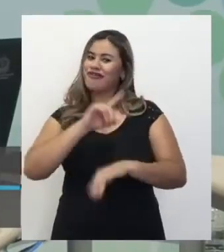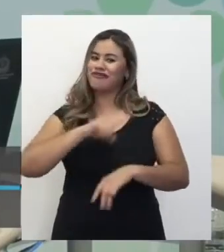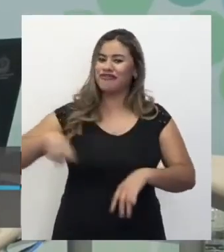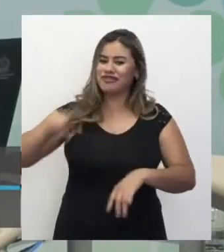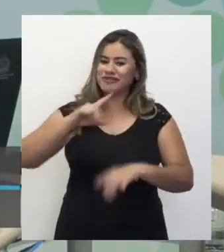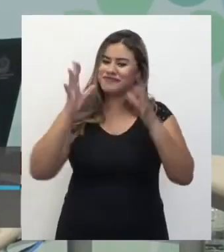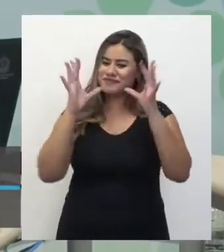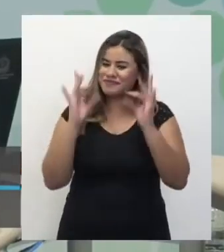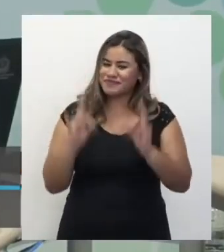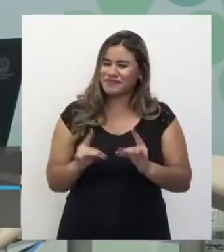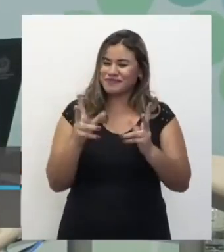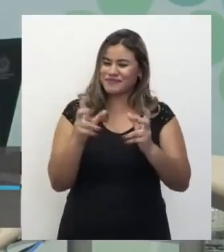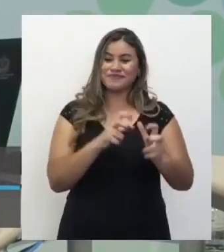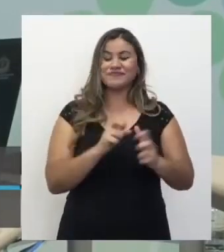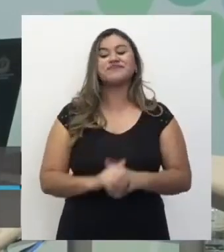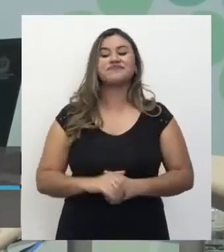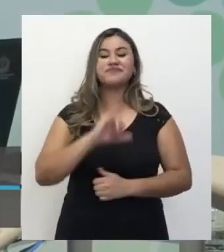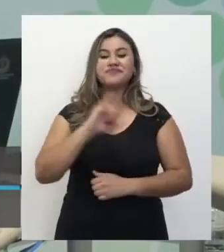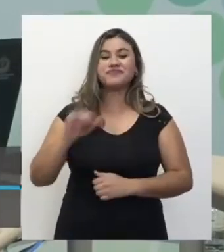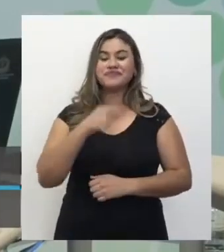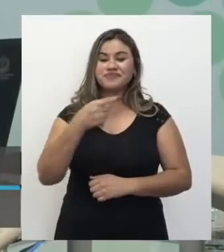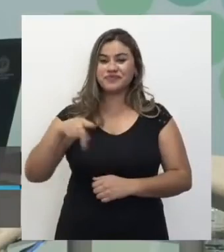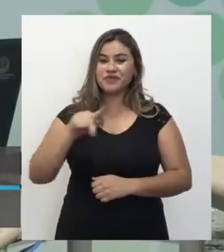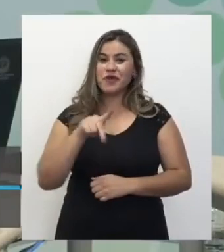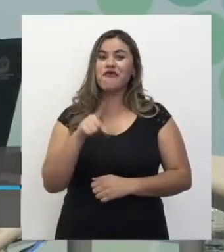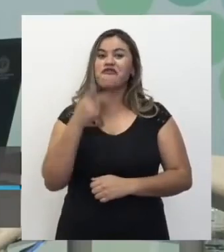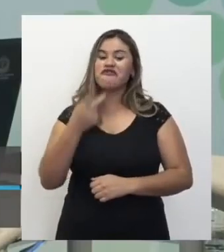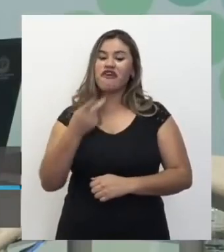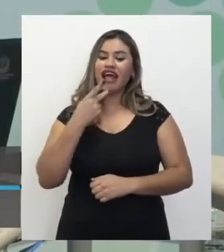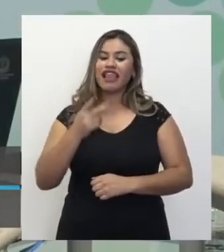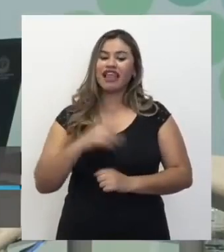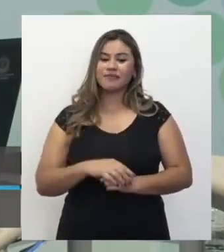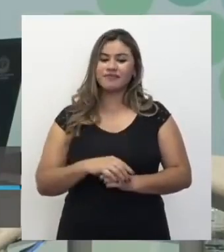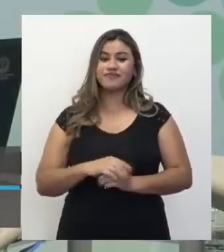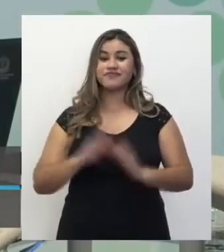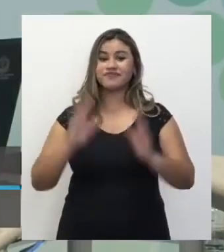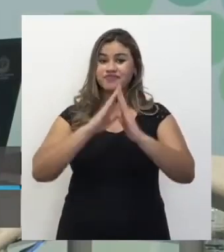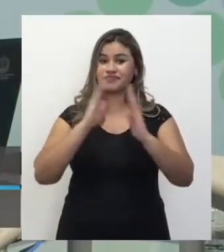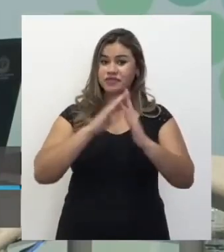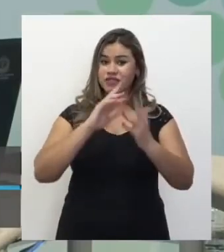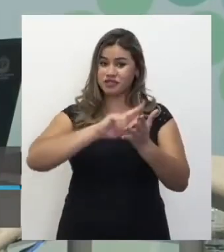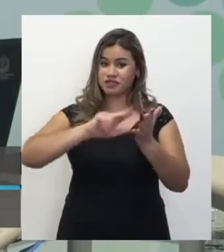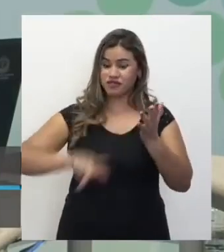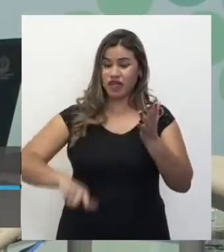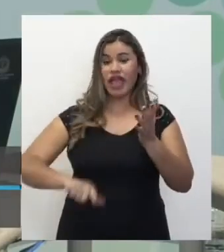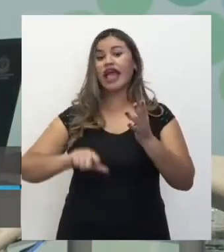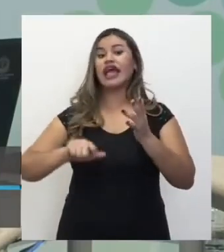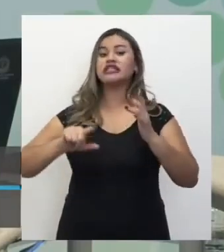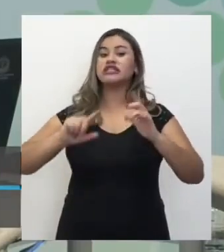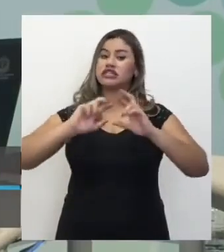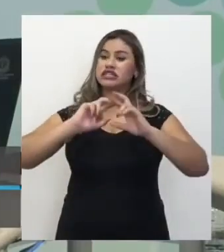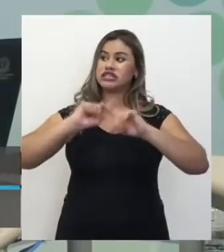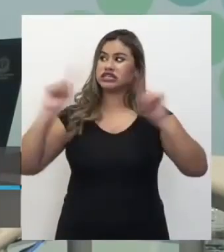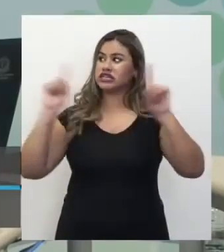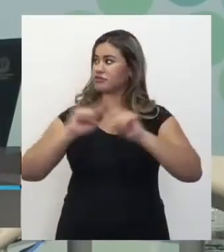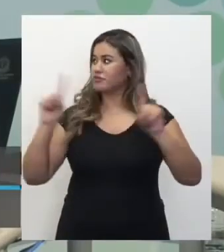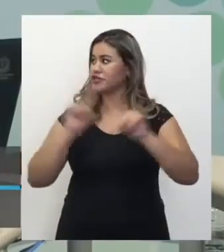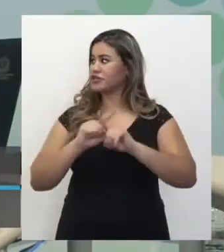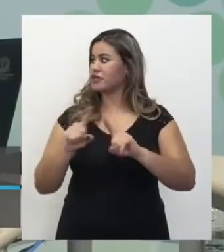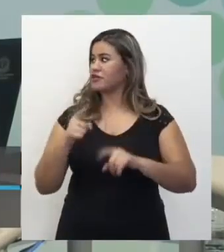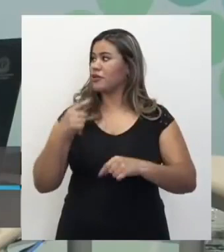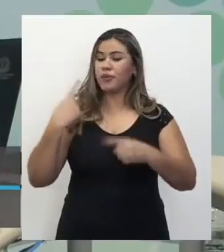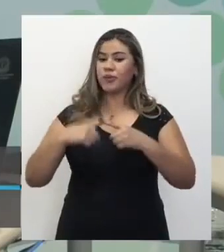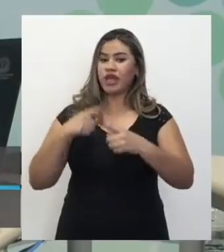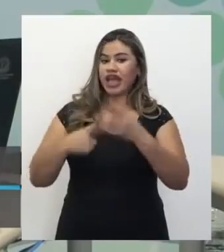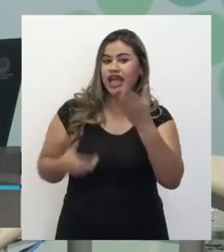aí. Primeiro, o João fala assim, João Guilherme, ele fala tarefas domésticas e reclamações. Então, ele faz essa associação, que ele vê essa cena,